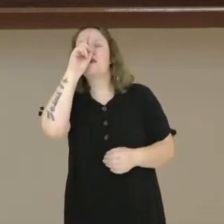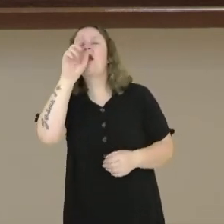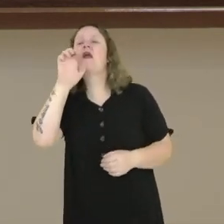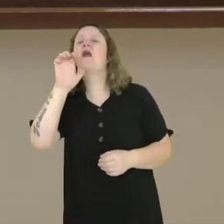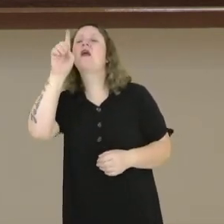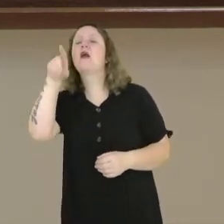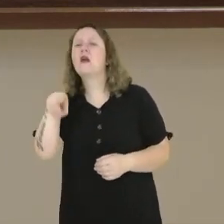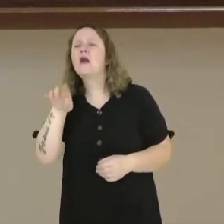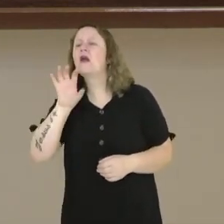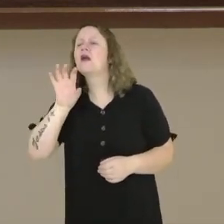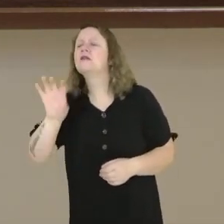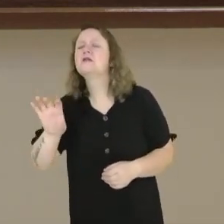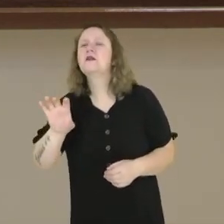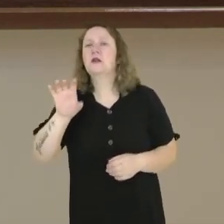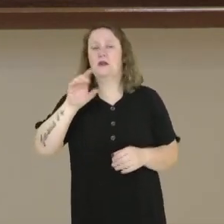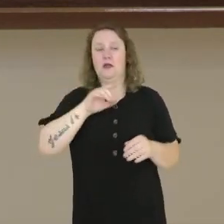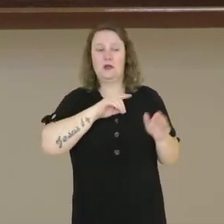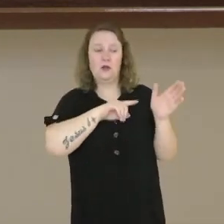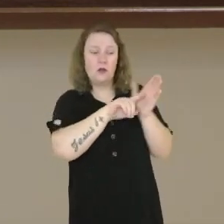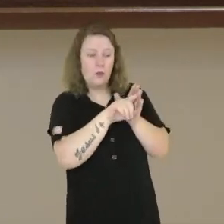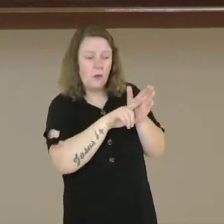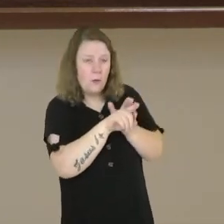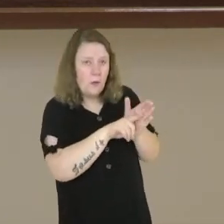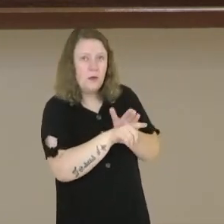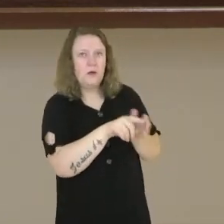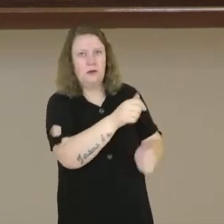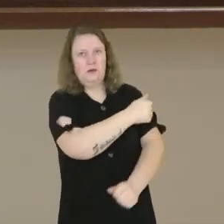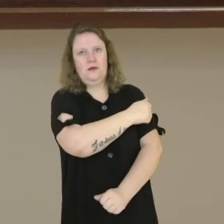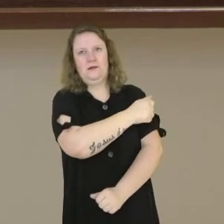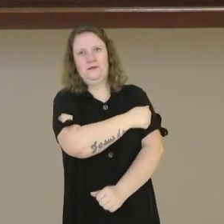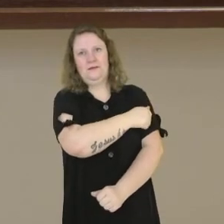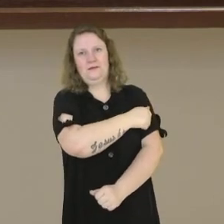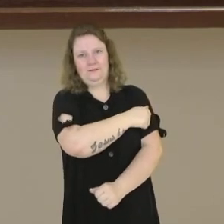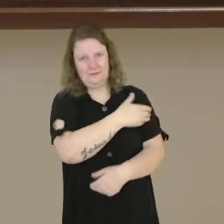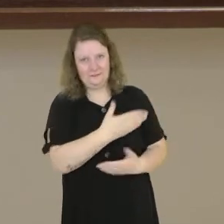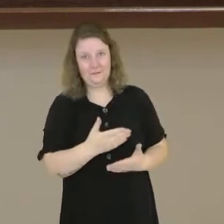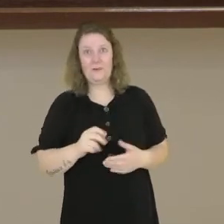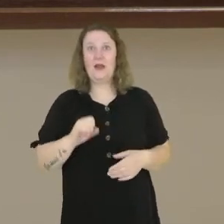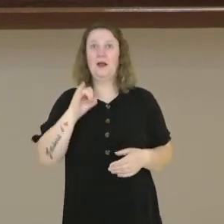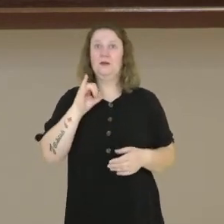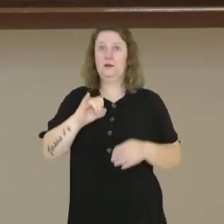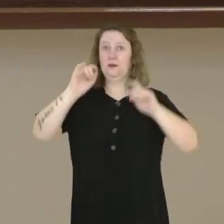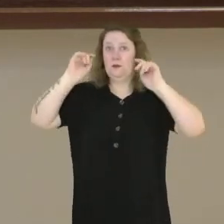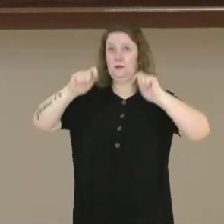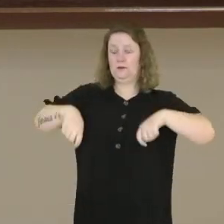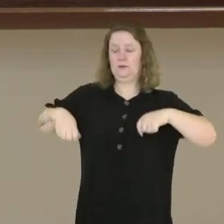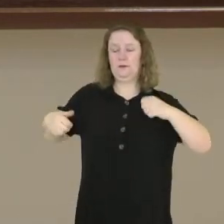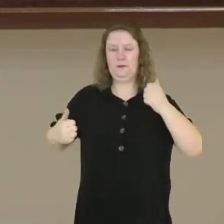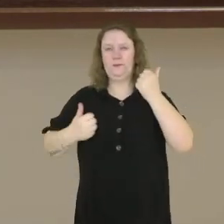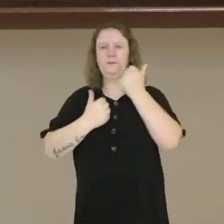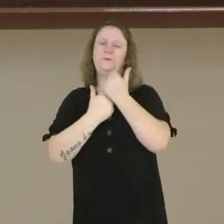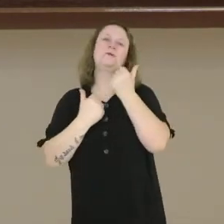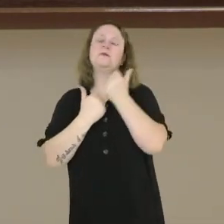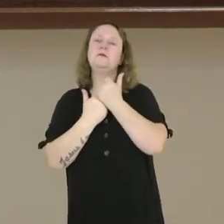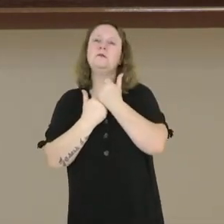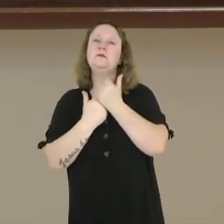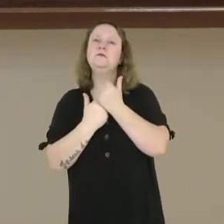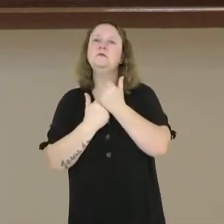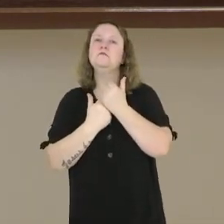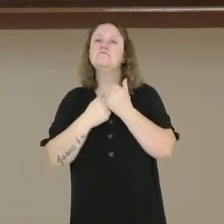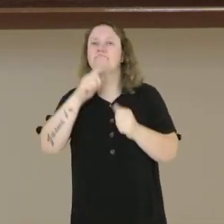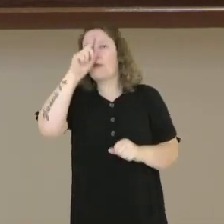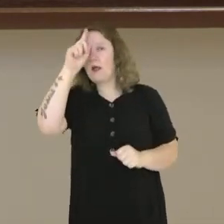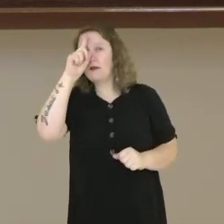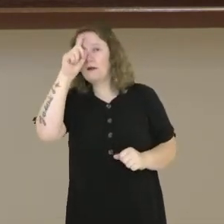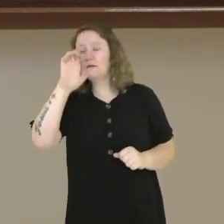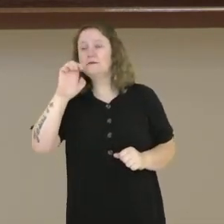dados. Eu posso dizer a ideia é essa. Se eu puder fazer isso, separar a ideia é